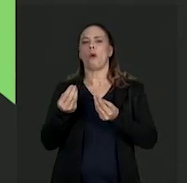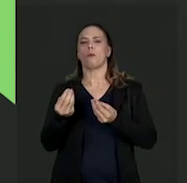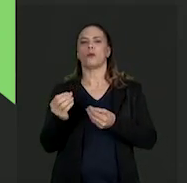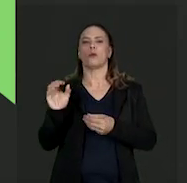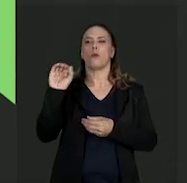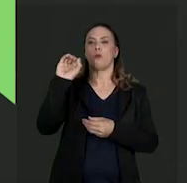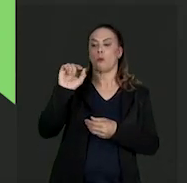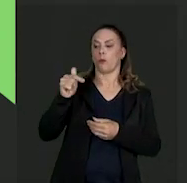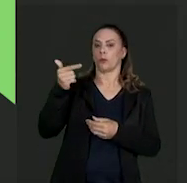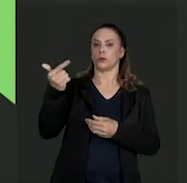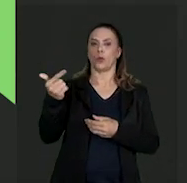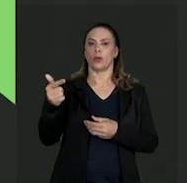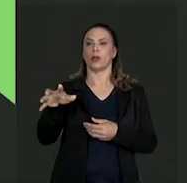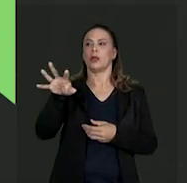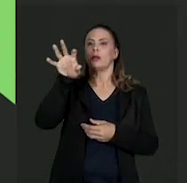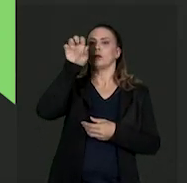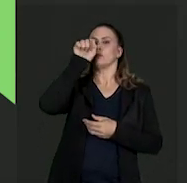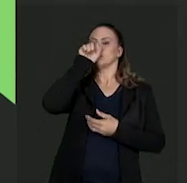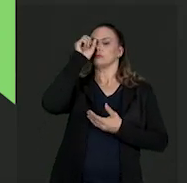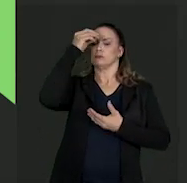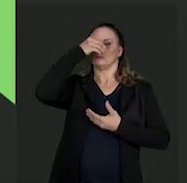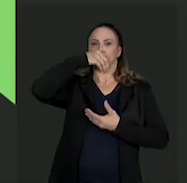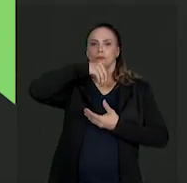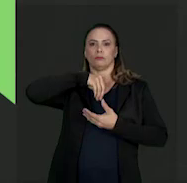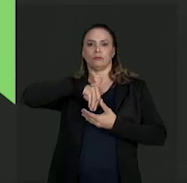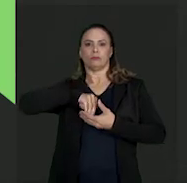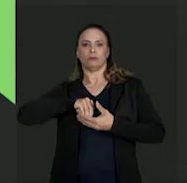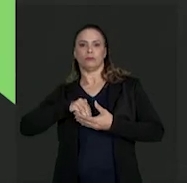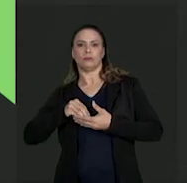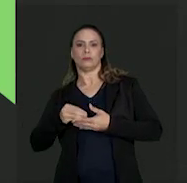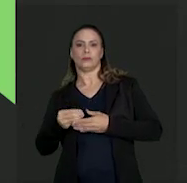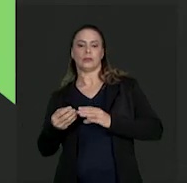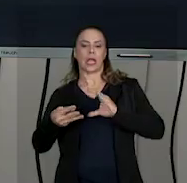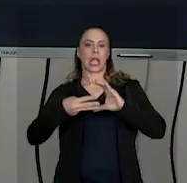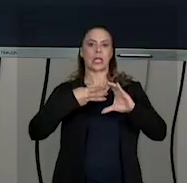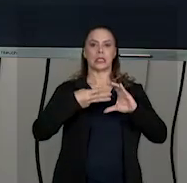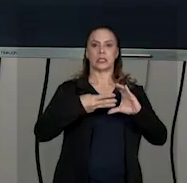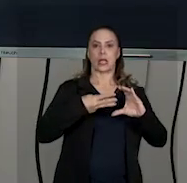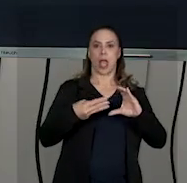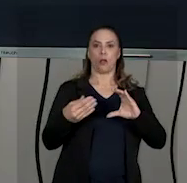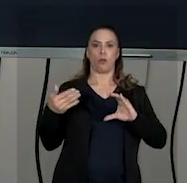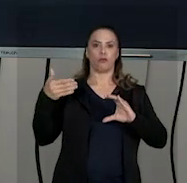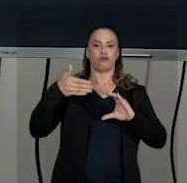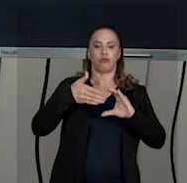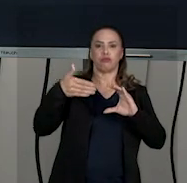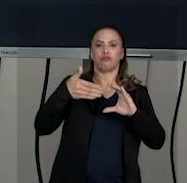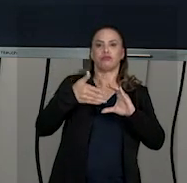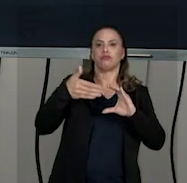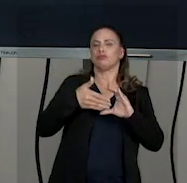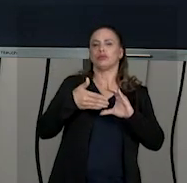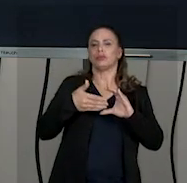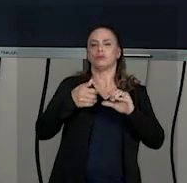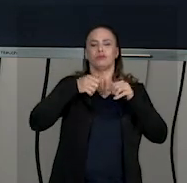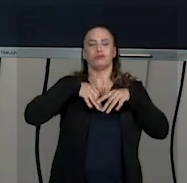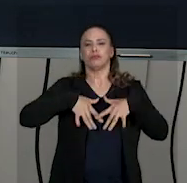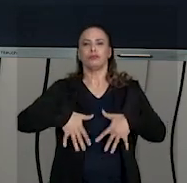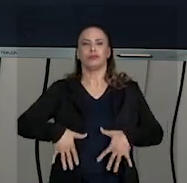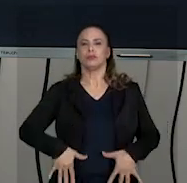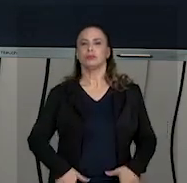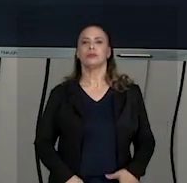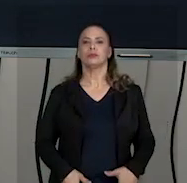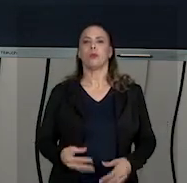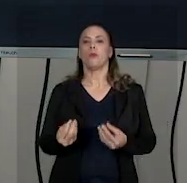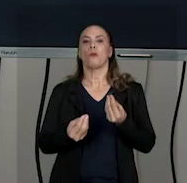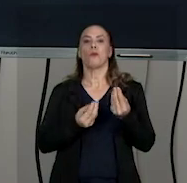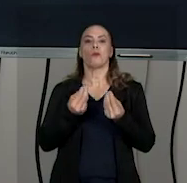gente respira aqui no pulmão ocorre a troca gasosa. Mas e aí? A partir daí, para onde que esse sangue vai? Qual o caminho que ele percorre